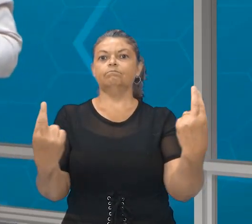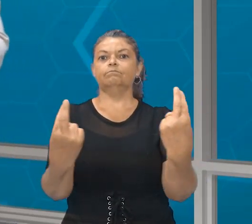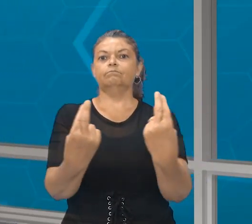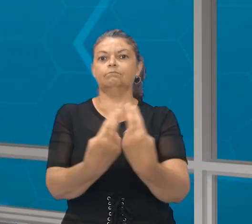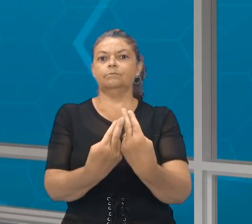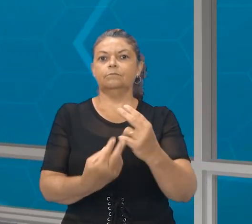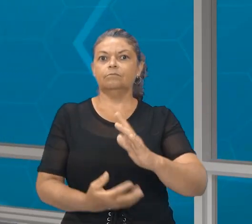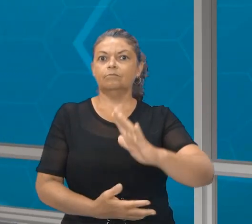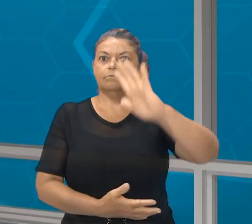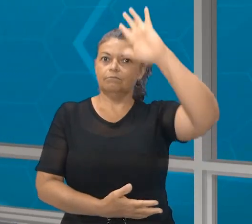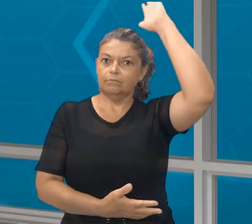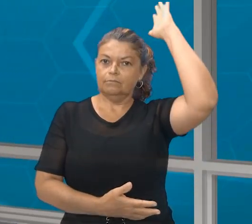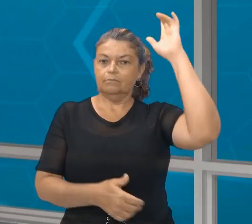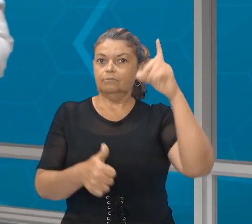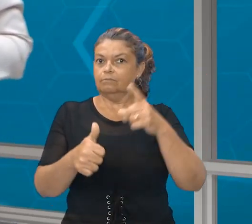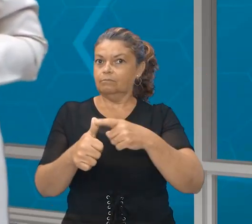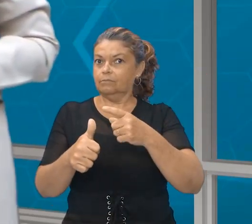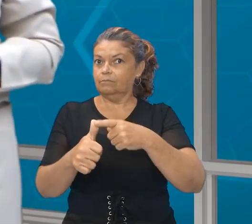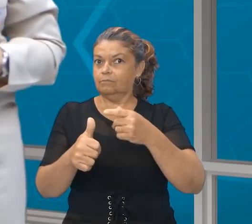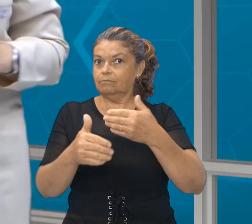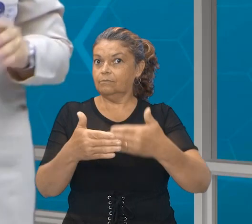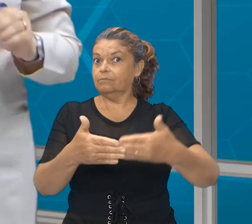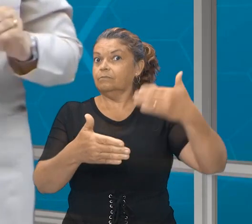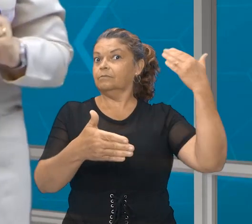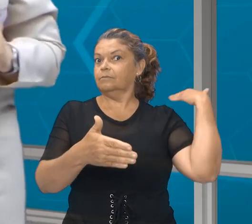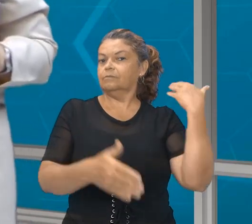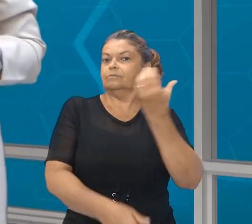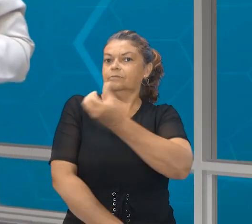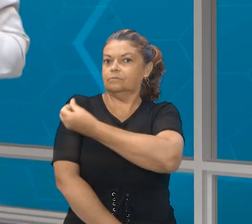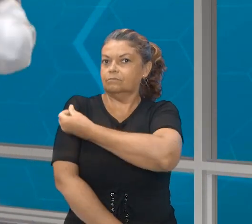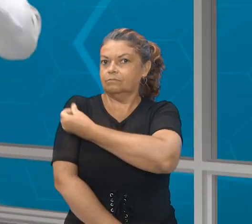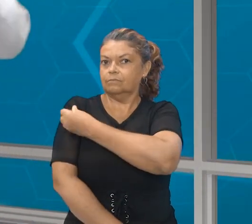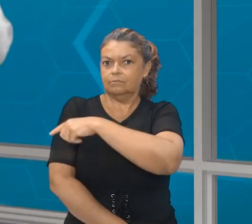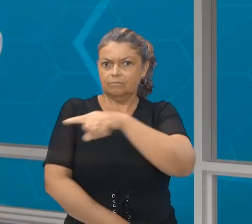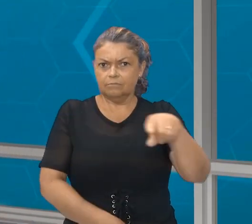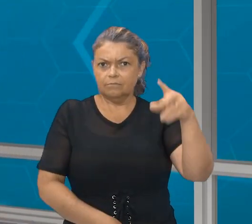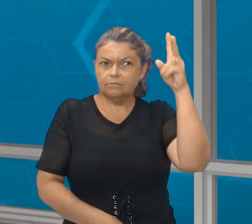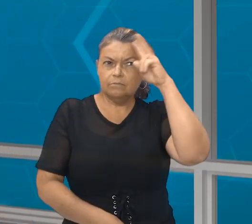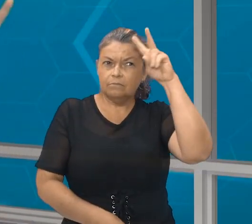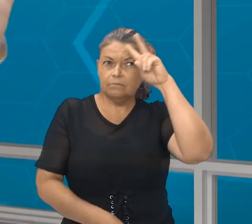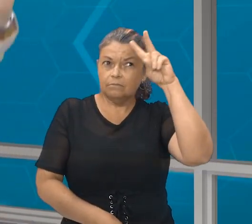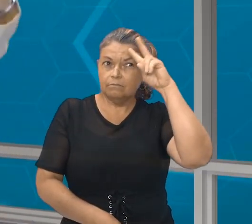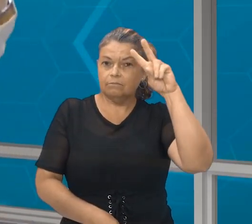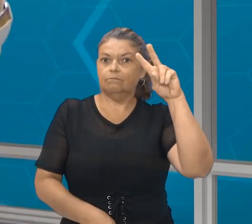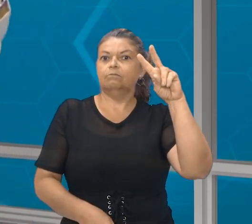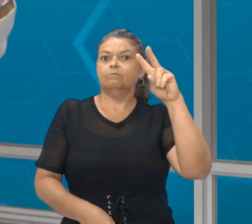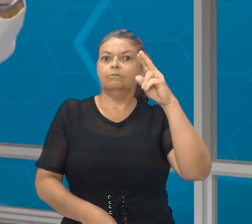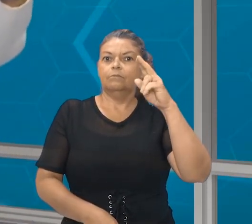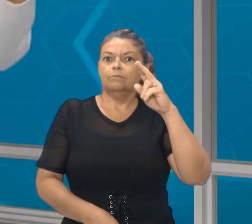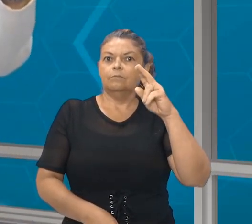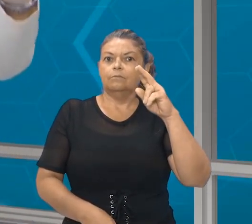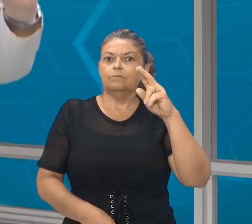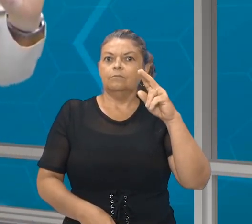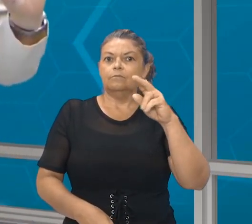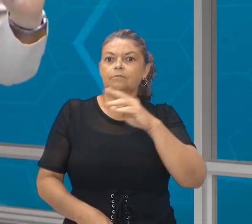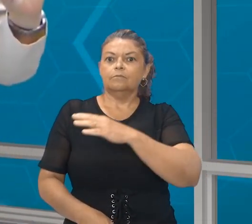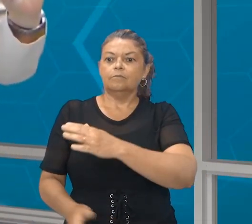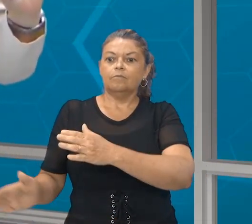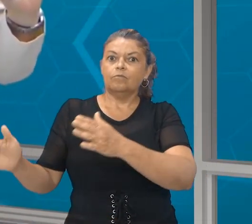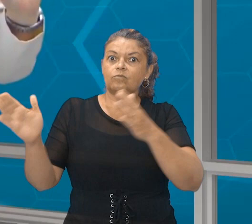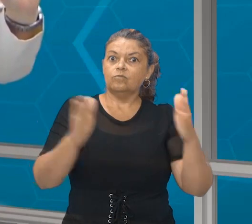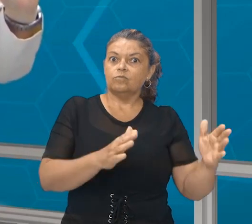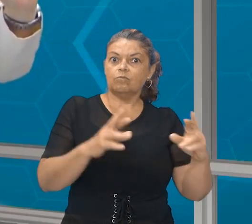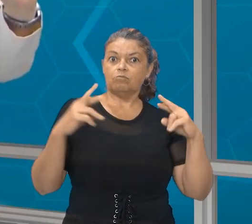do que vocês viram no 6º ano. Vocês devem lembrar que o Império Romano, ele foi o maior império do mundo